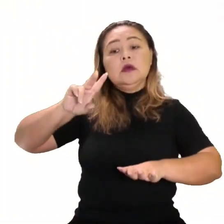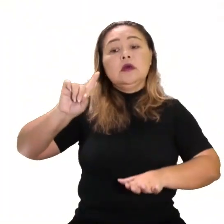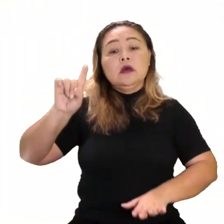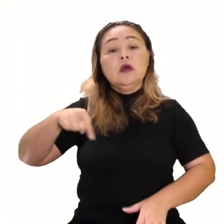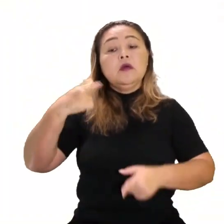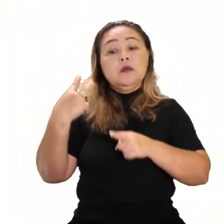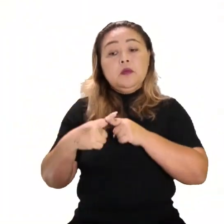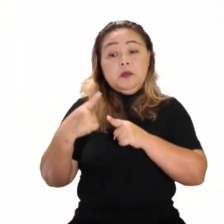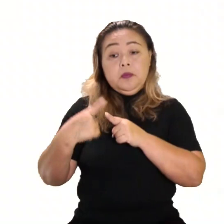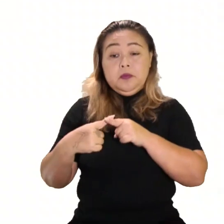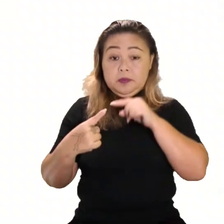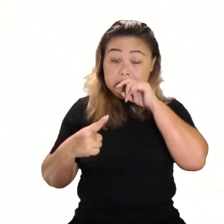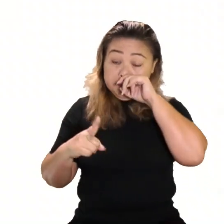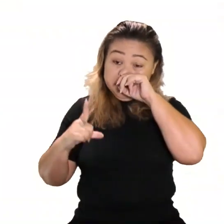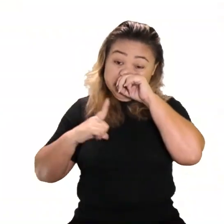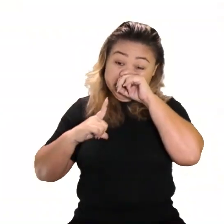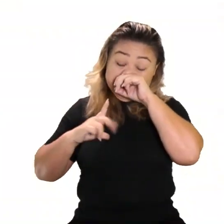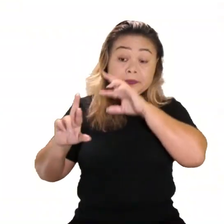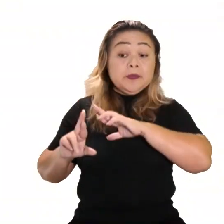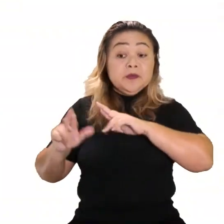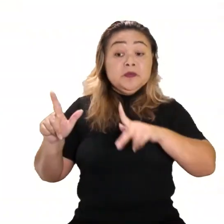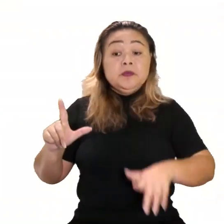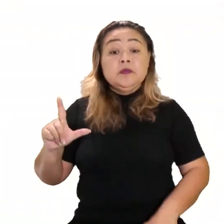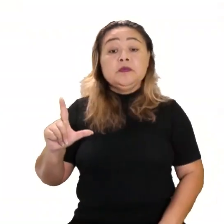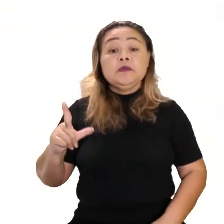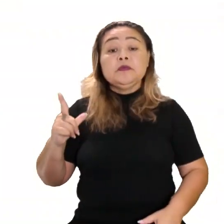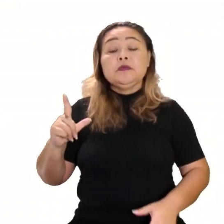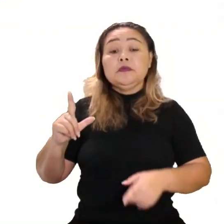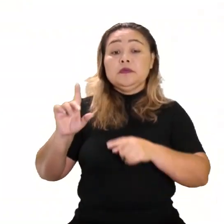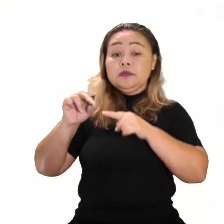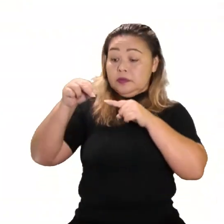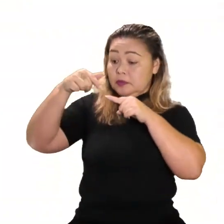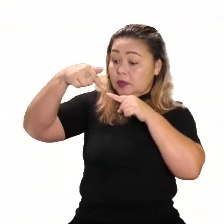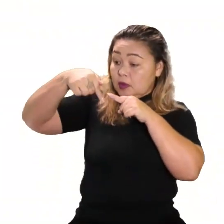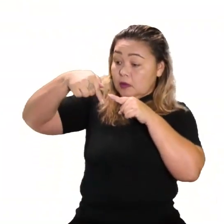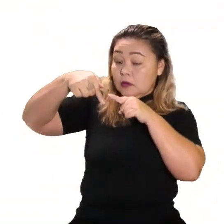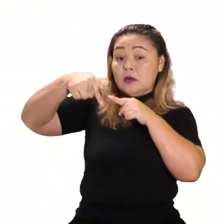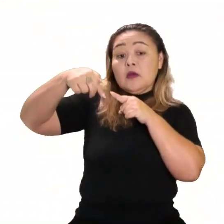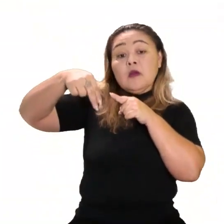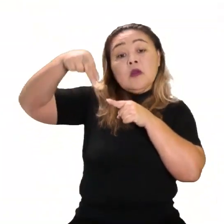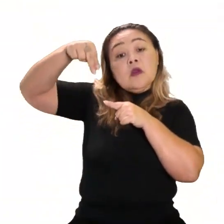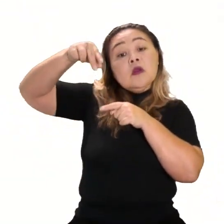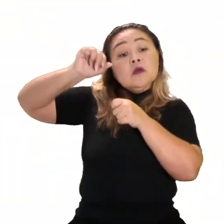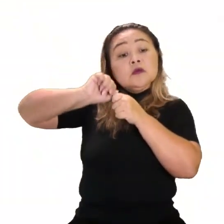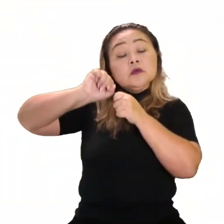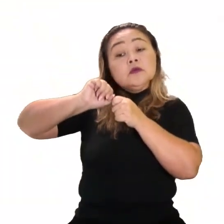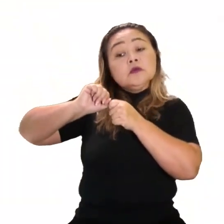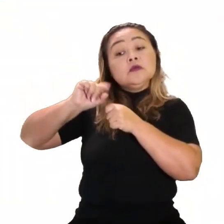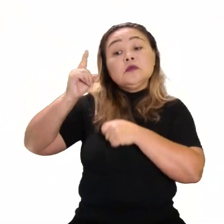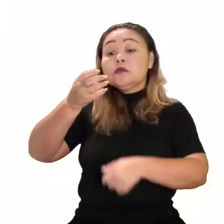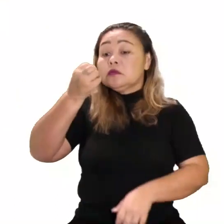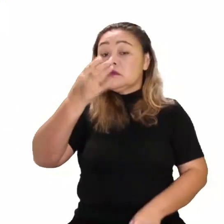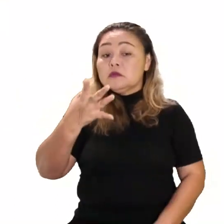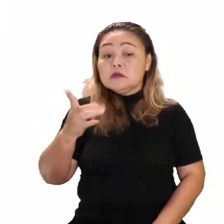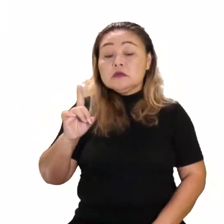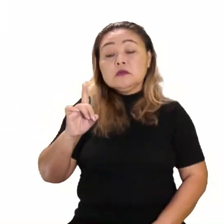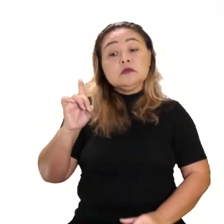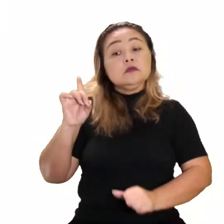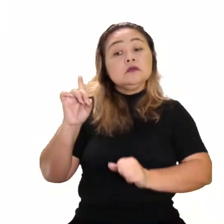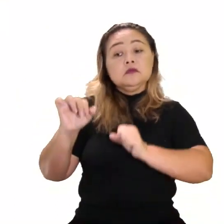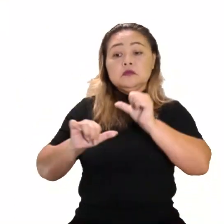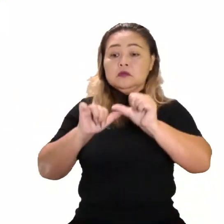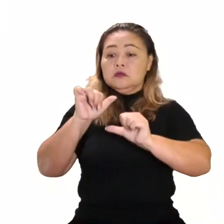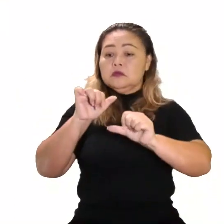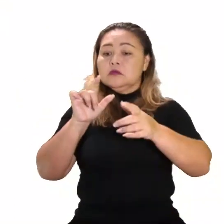calma, porque temos essa diferença. Sobre Q menos 1. Q menos 1. A vantagem de tudo isso é que não muda